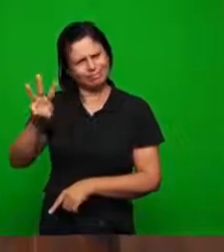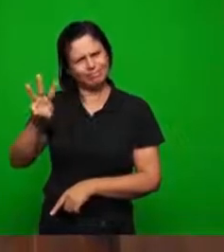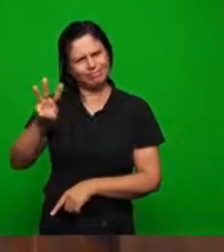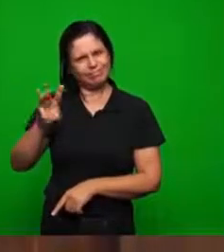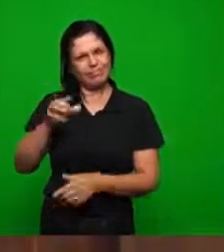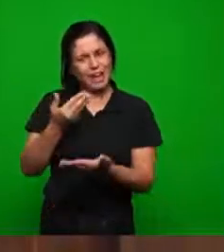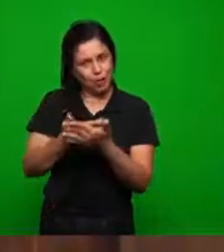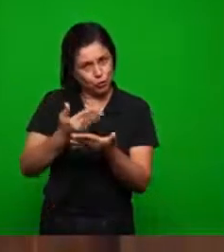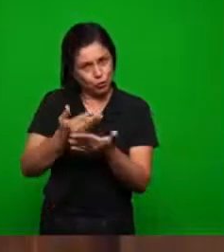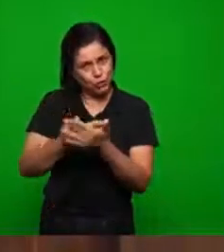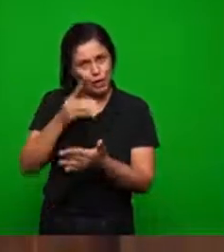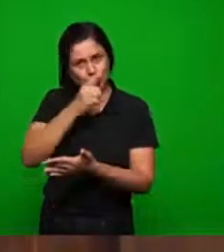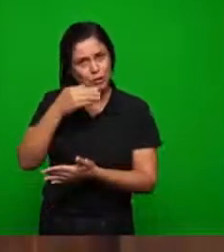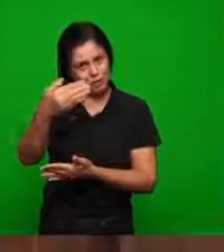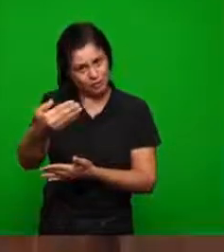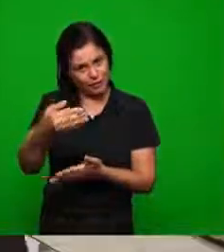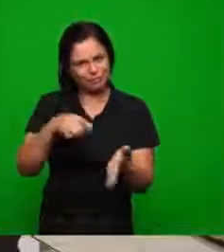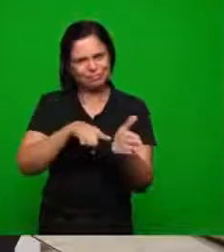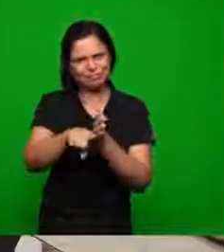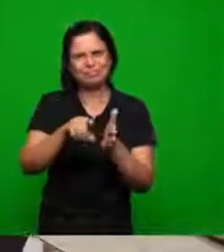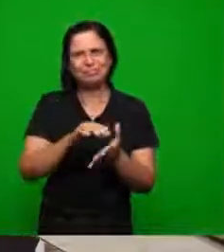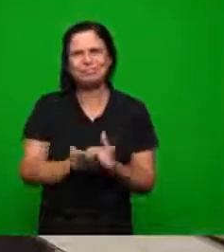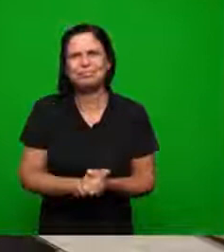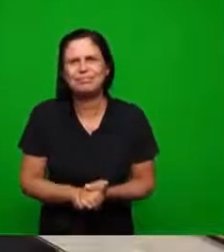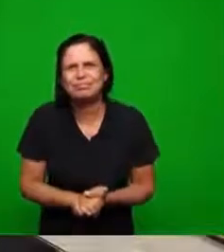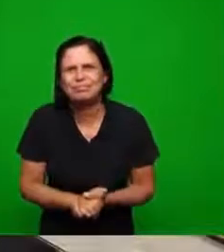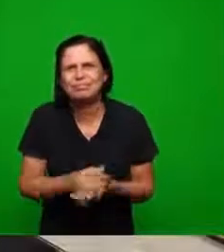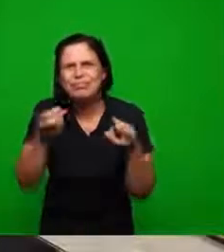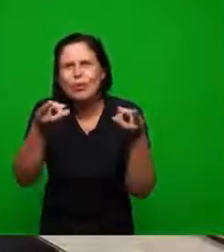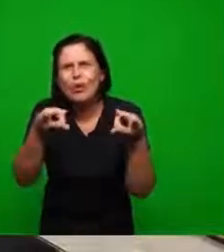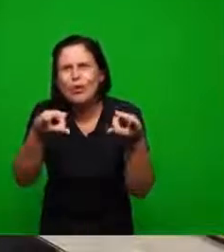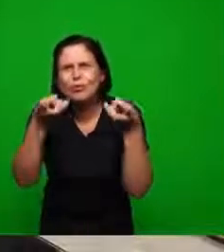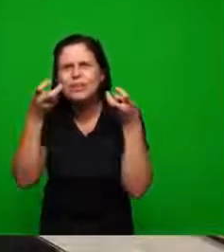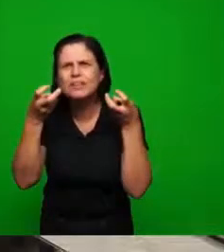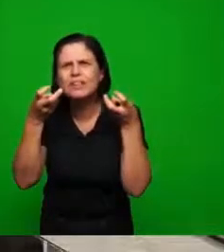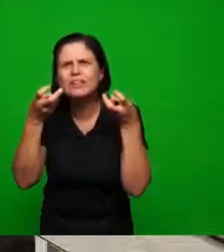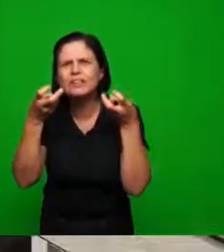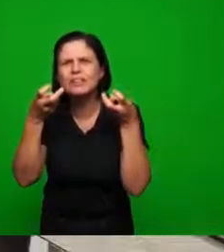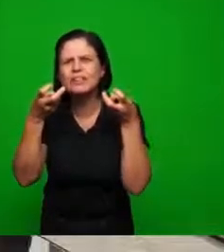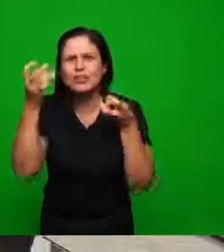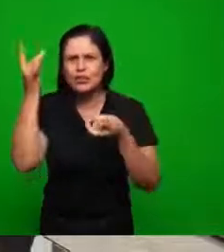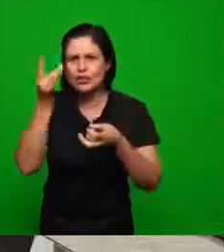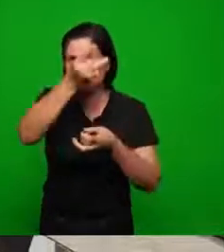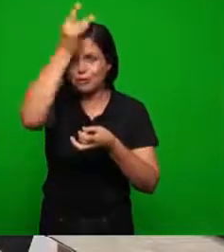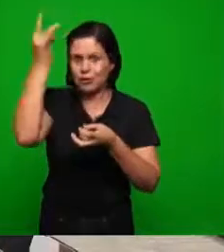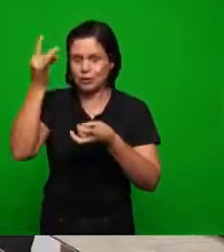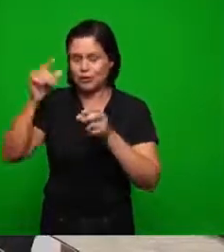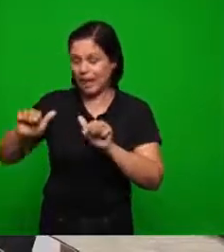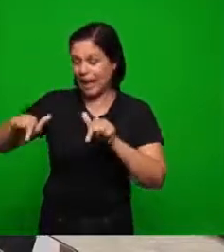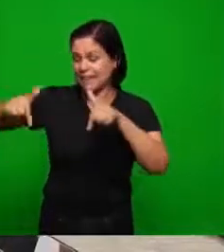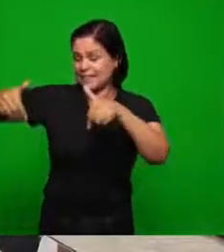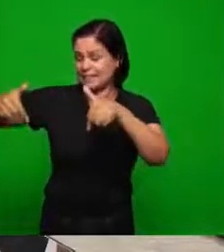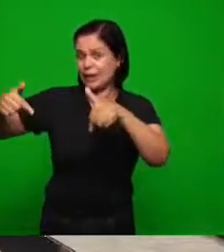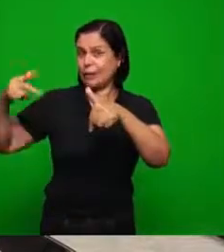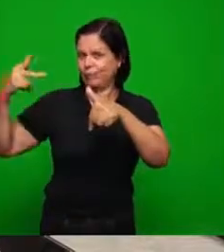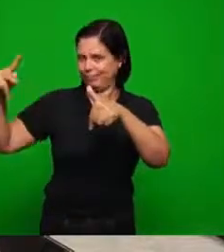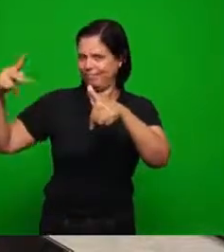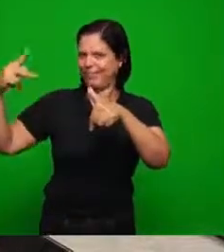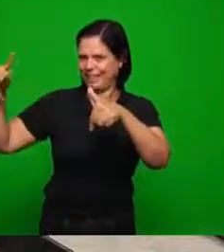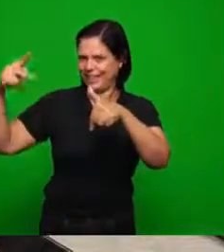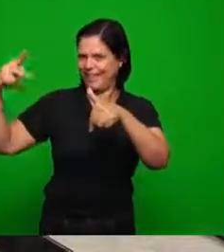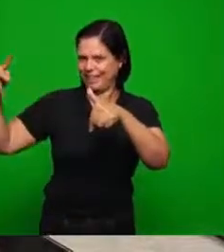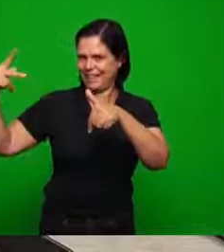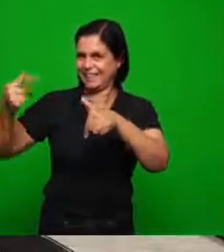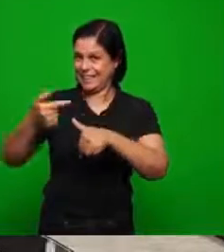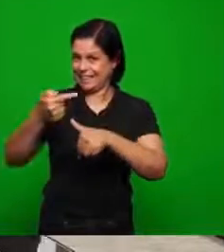trabalhar para o próximo domingo. A pergunta é a seguinte: identificar as operações do Espírito de Deus,